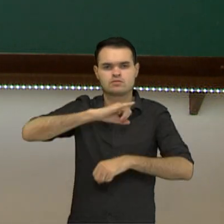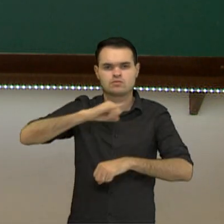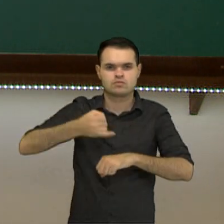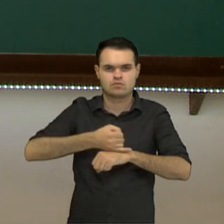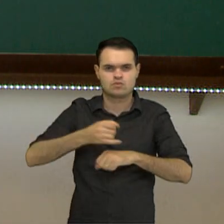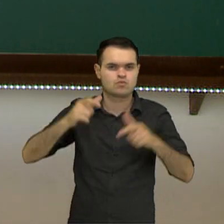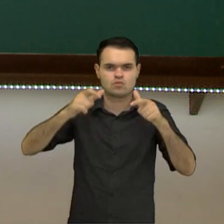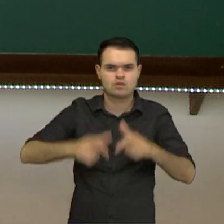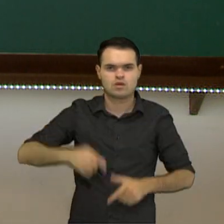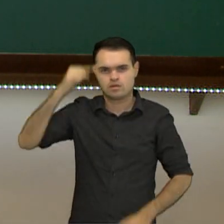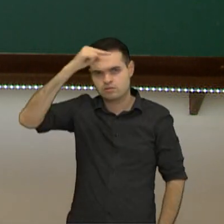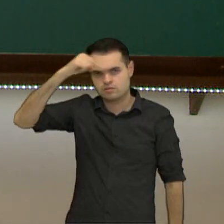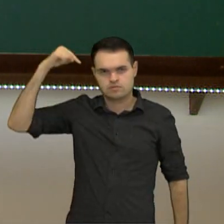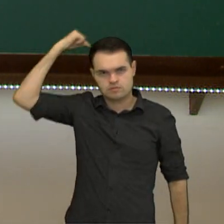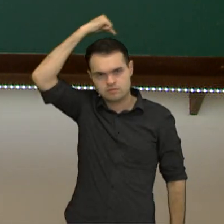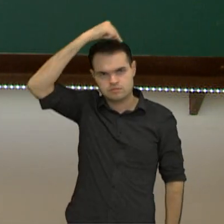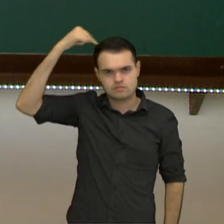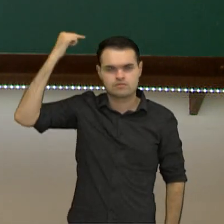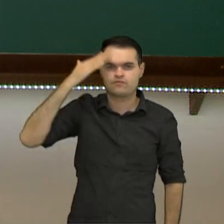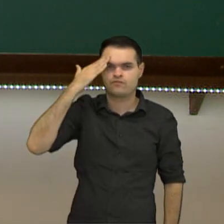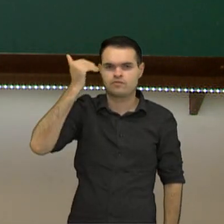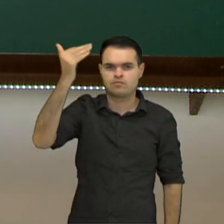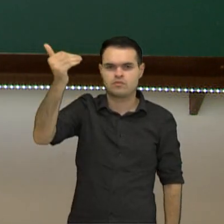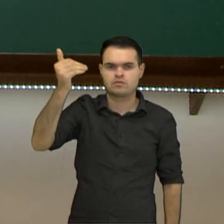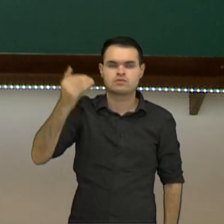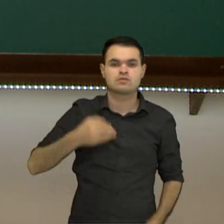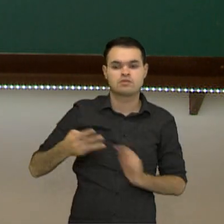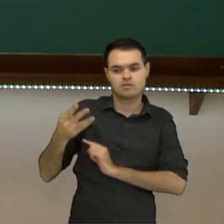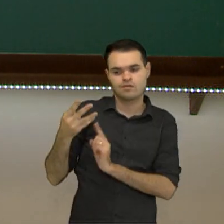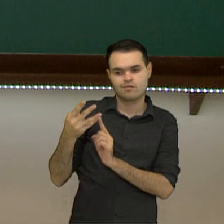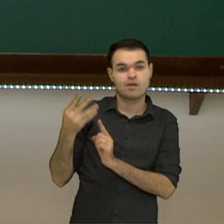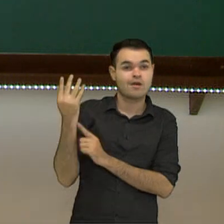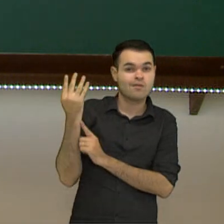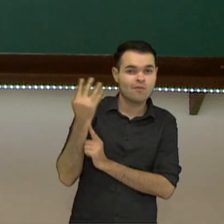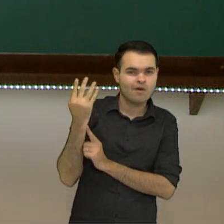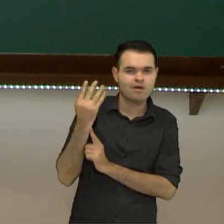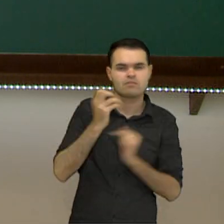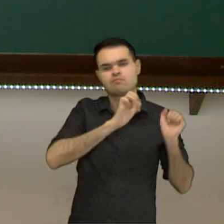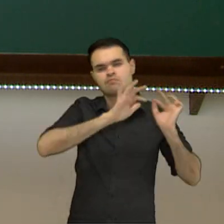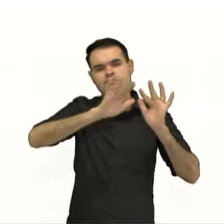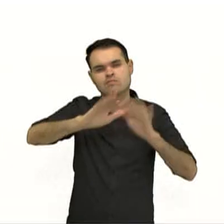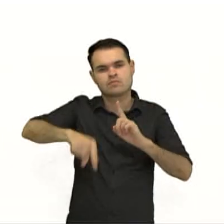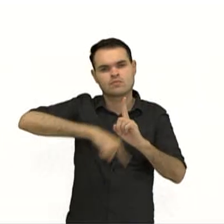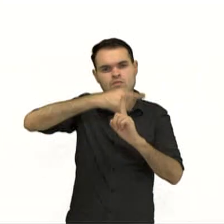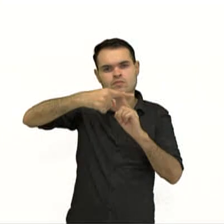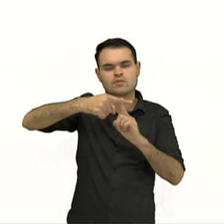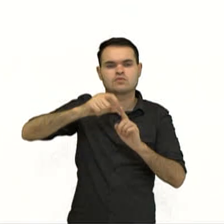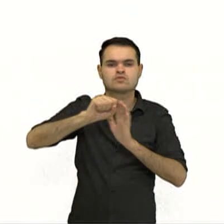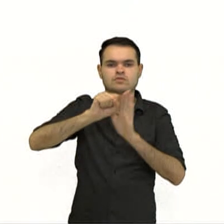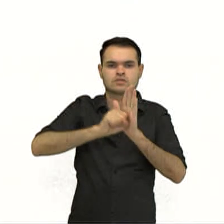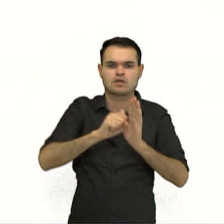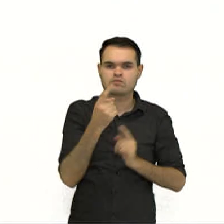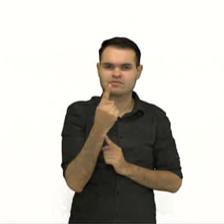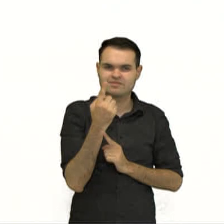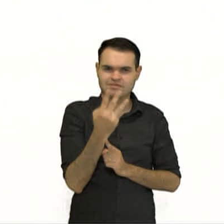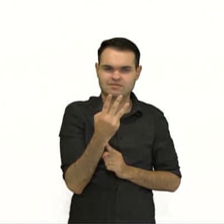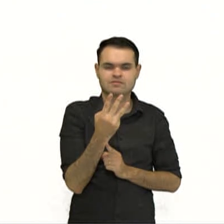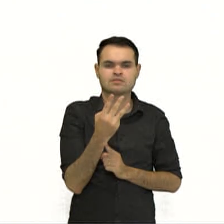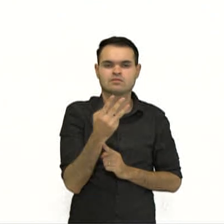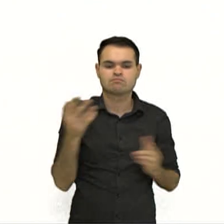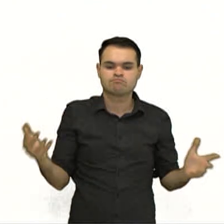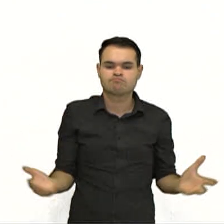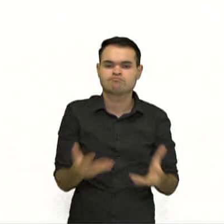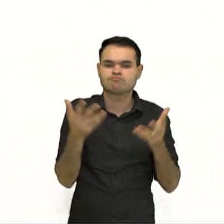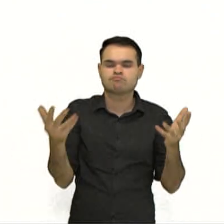locais sagrados. E nós vamos ter a Quarta Cruzada, né? A Quarta Cruzada, no século XIII, foi